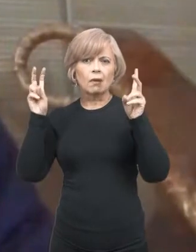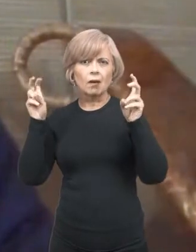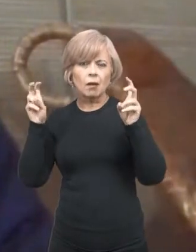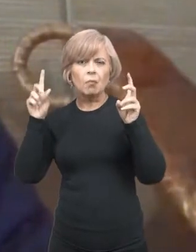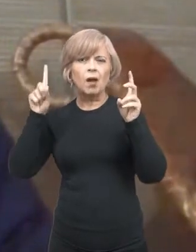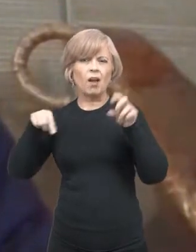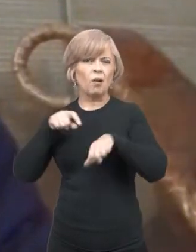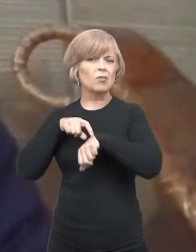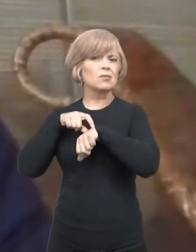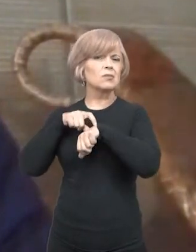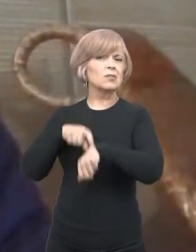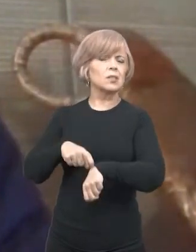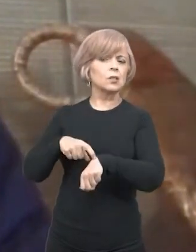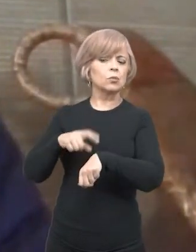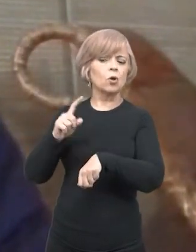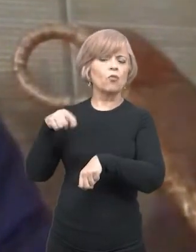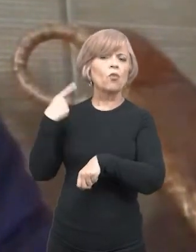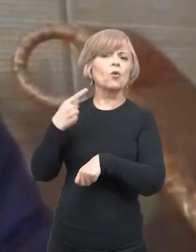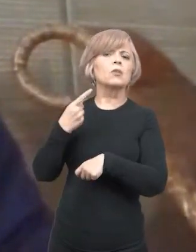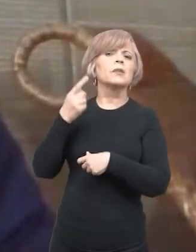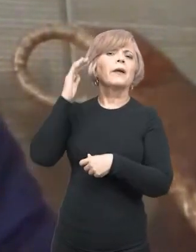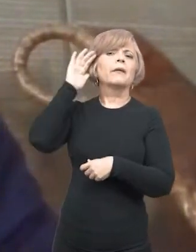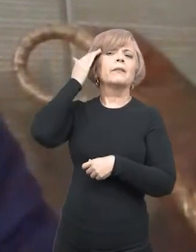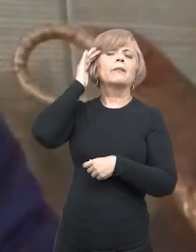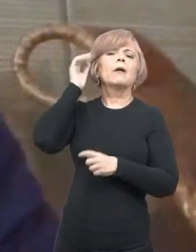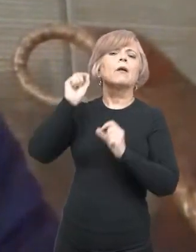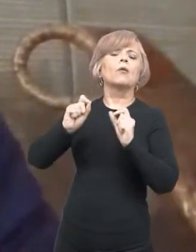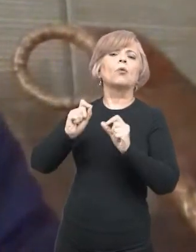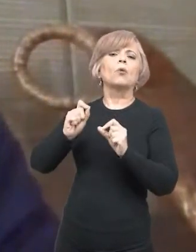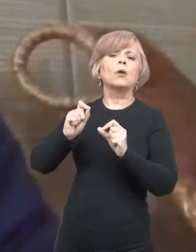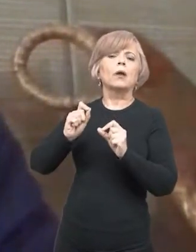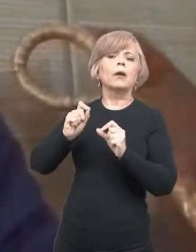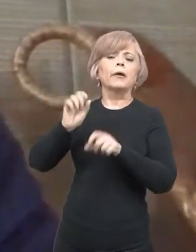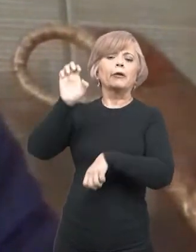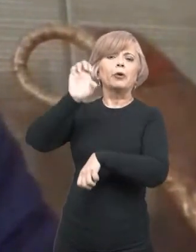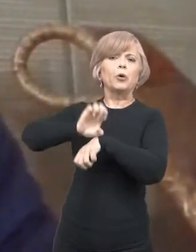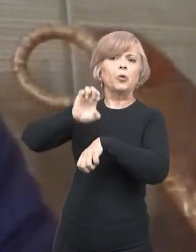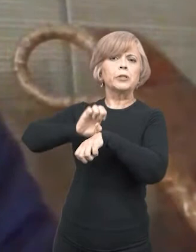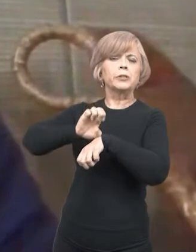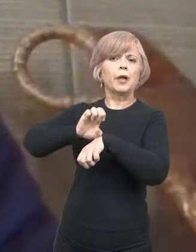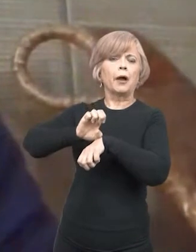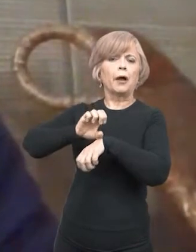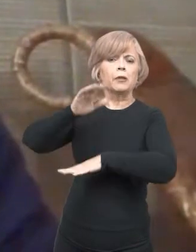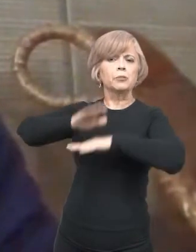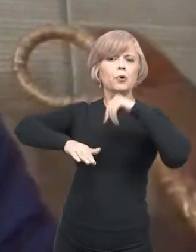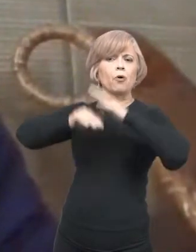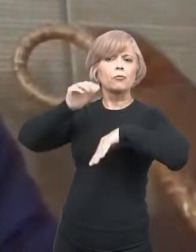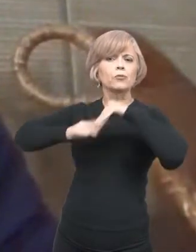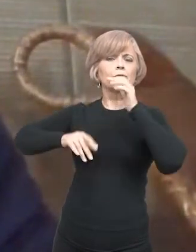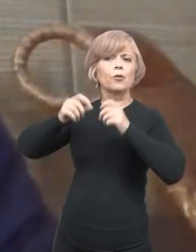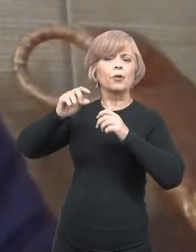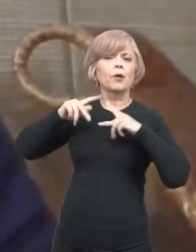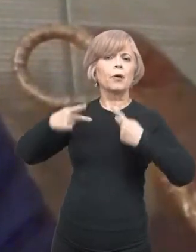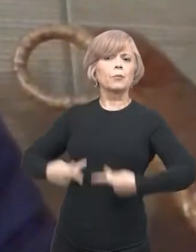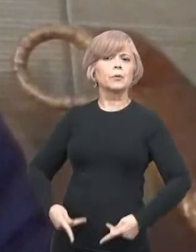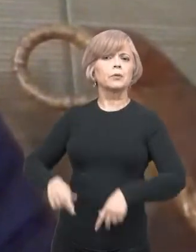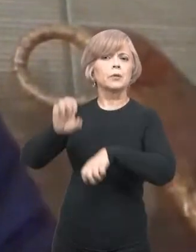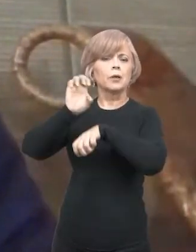simplesmente é uma situação em que você reconhece a inércia ou você reconhece a